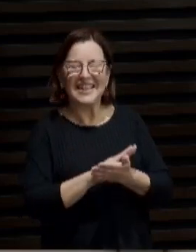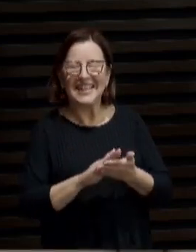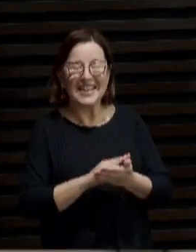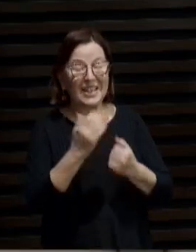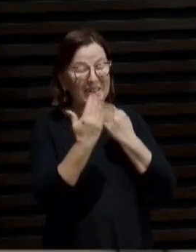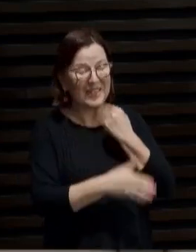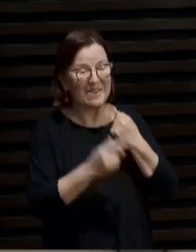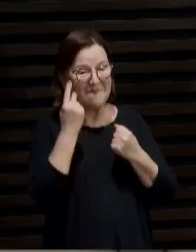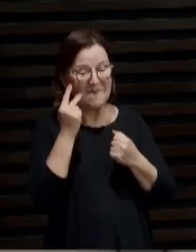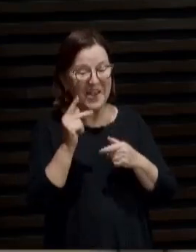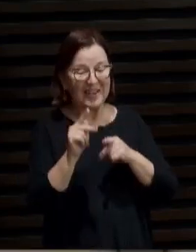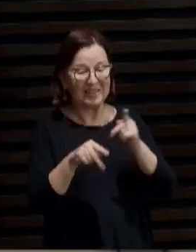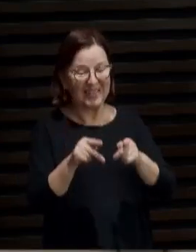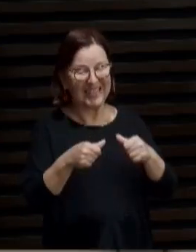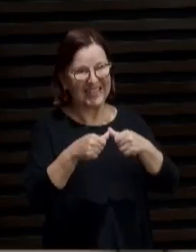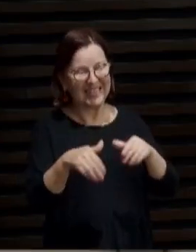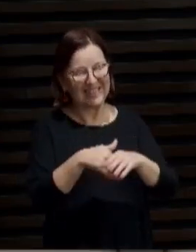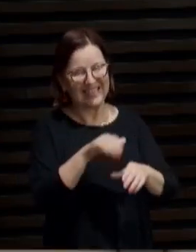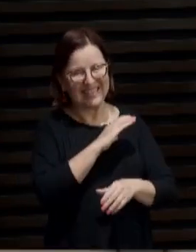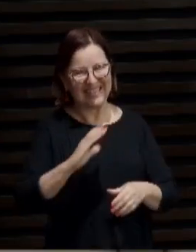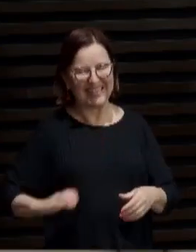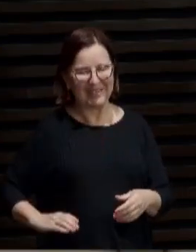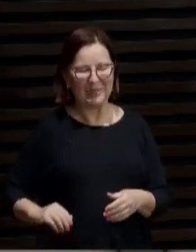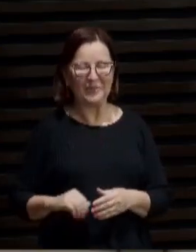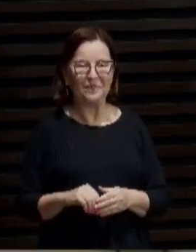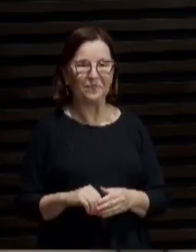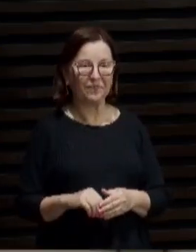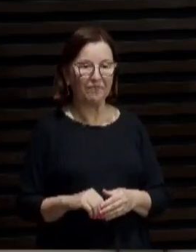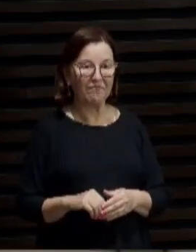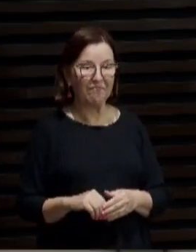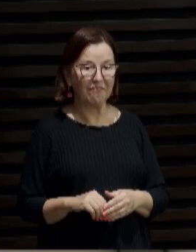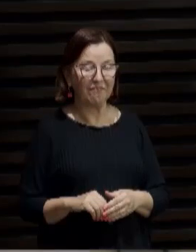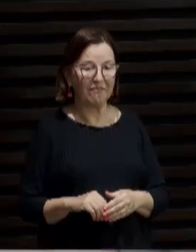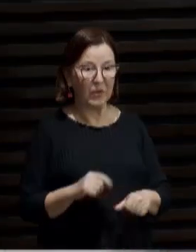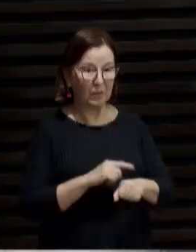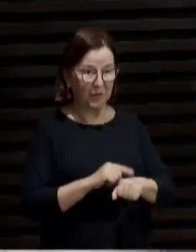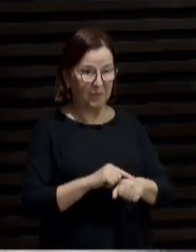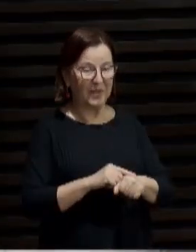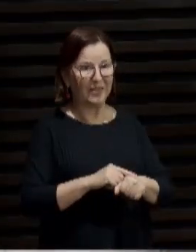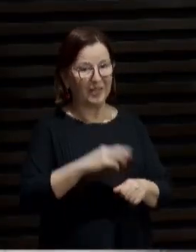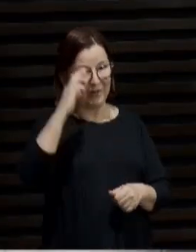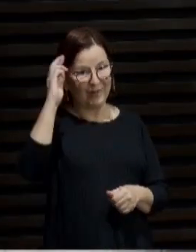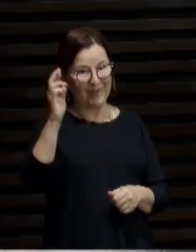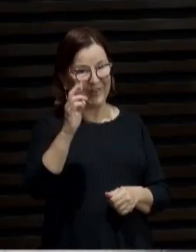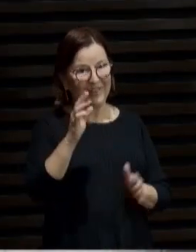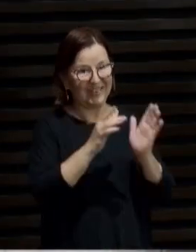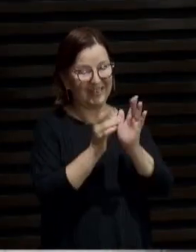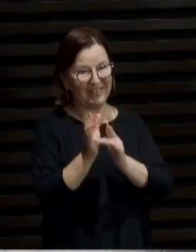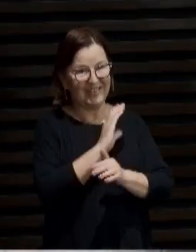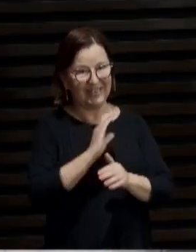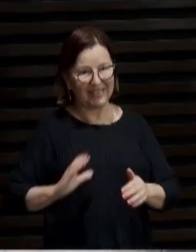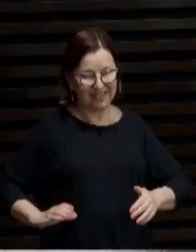Quando nosso Senhor Jesus Cristo, voluntariamente, em obediência ao Pai, ele se entregou na cruz do Calvário, ele